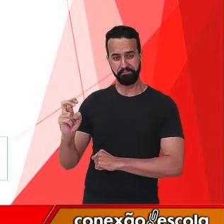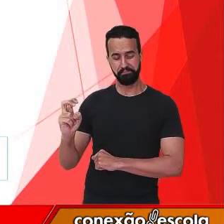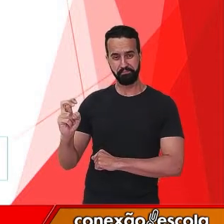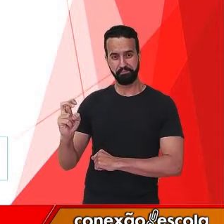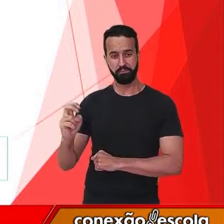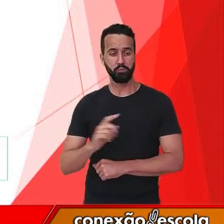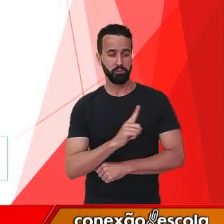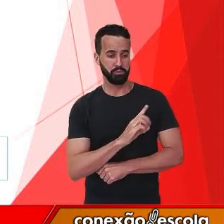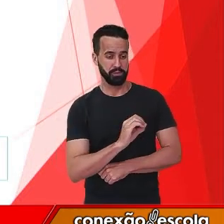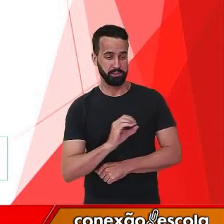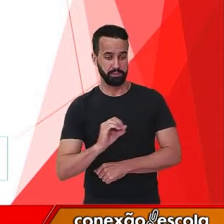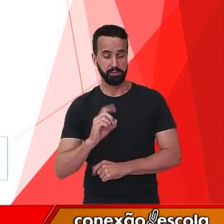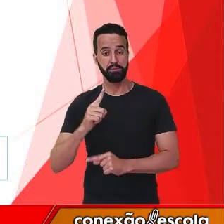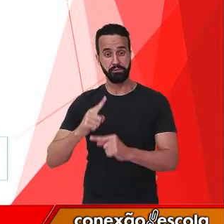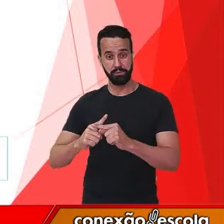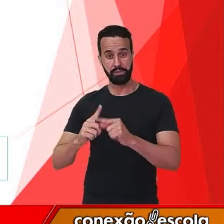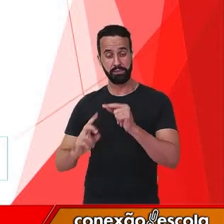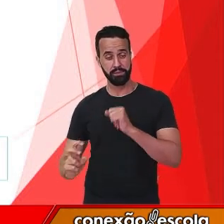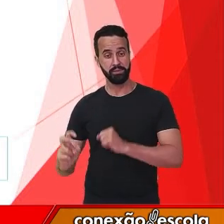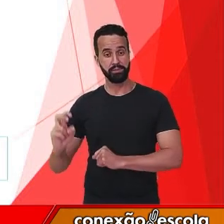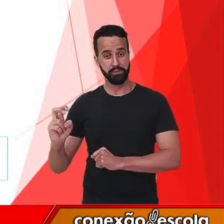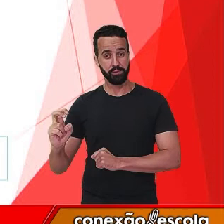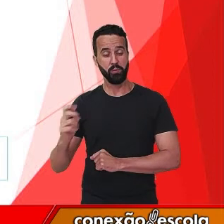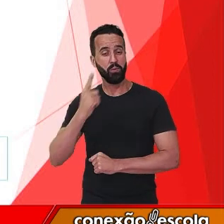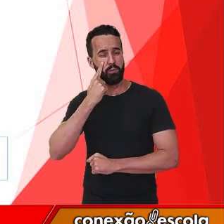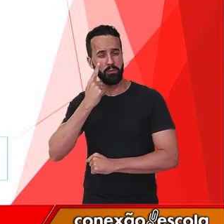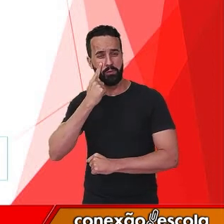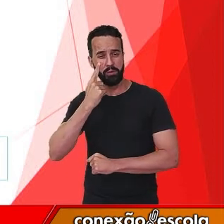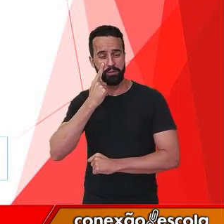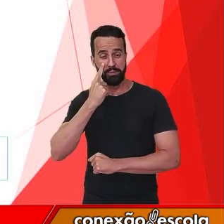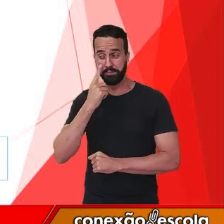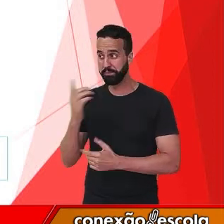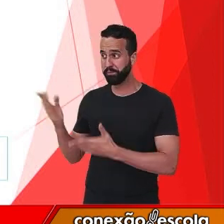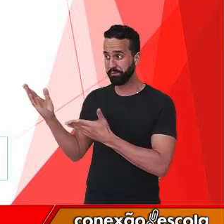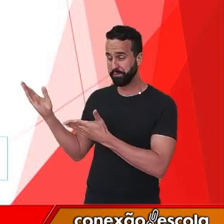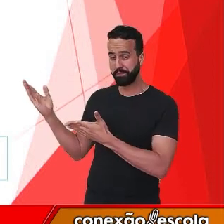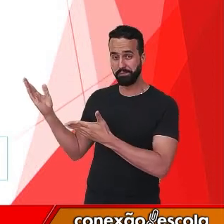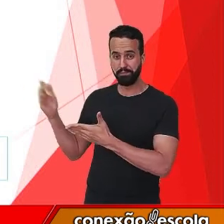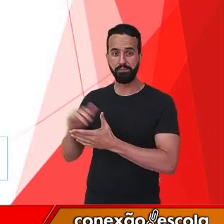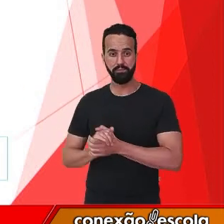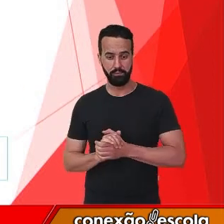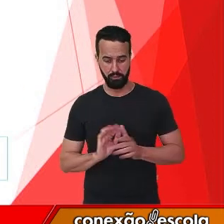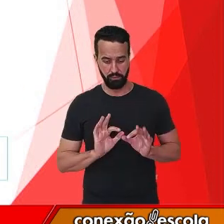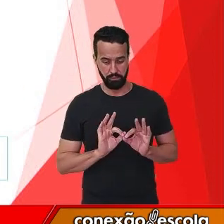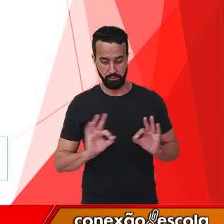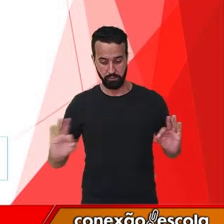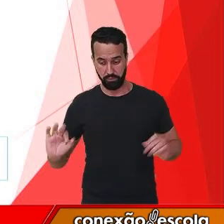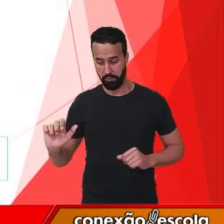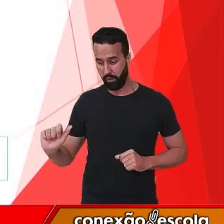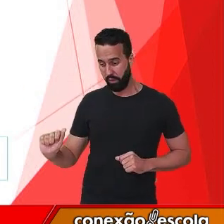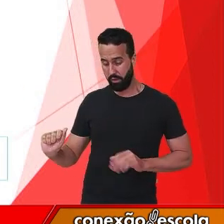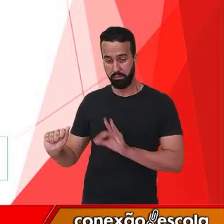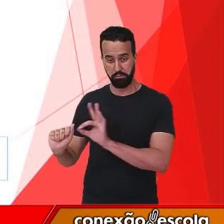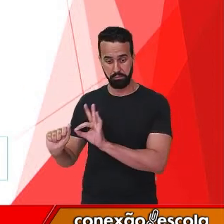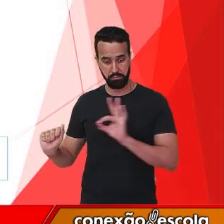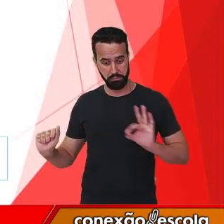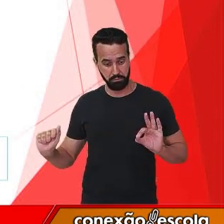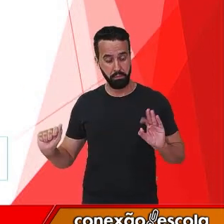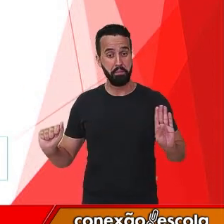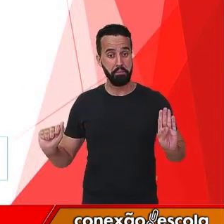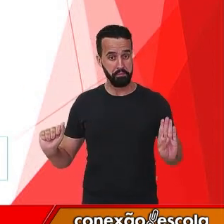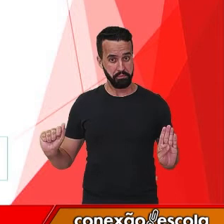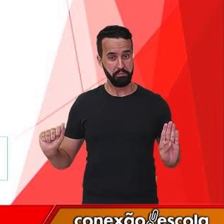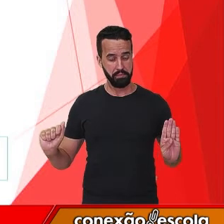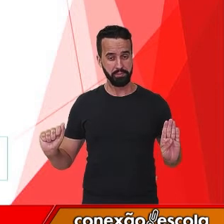no nosso mapa como nós vamos denunciar de exercício a distância entre o ponto a eo ponto